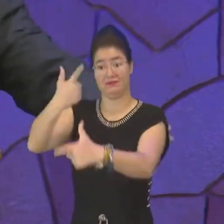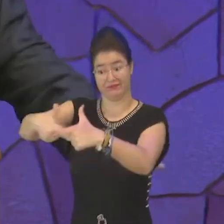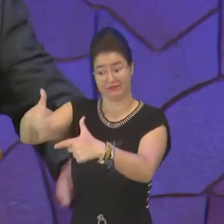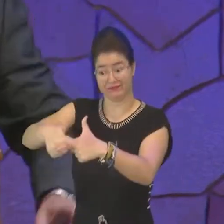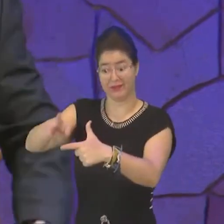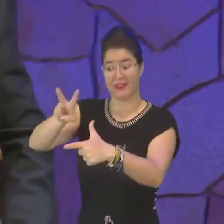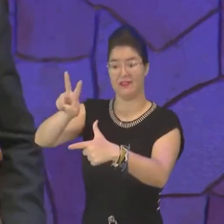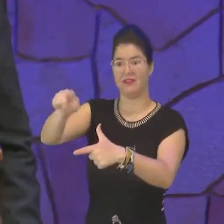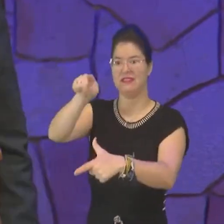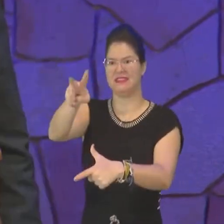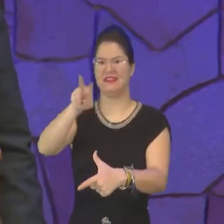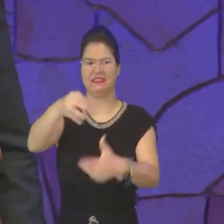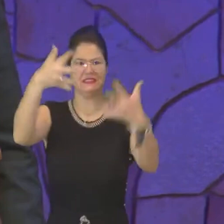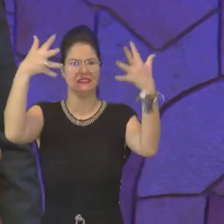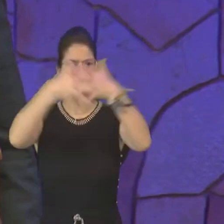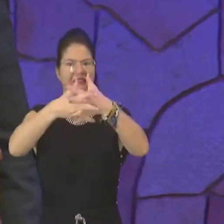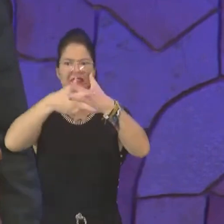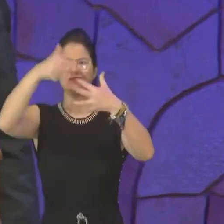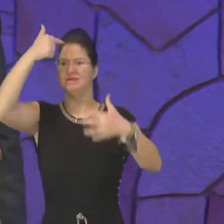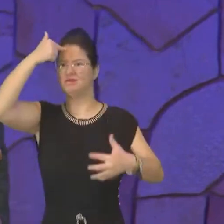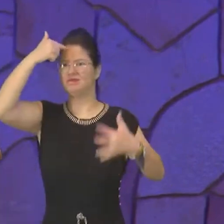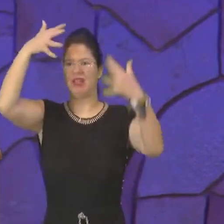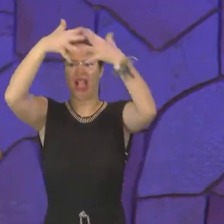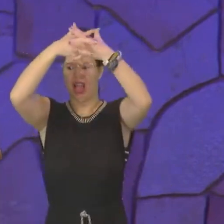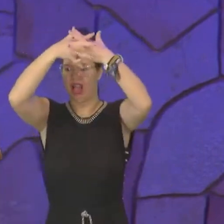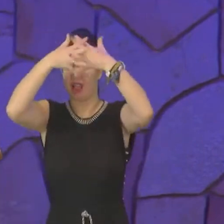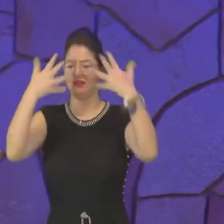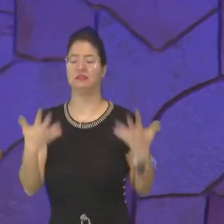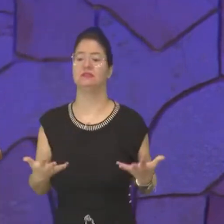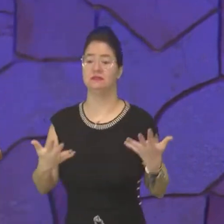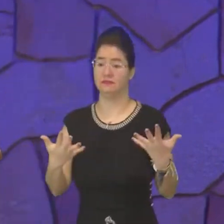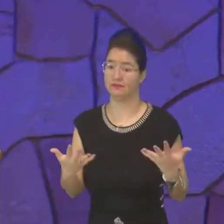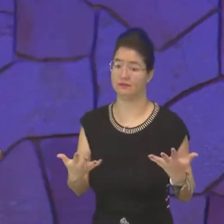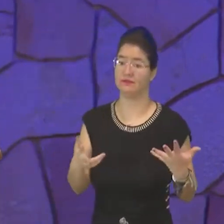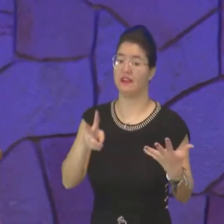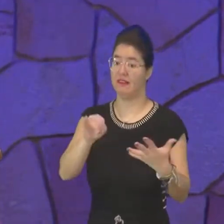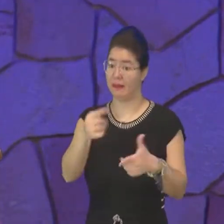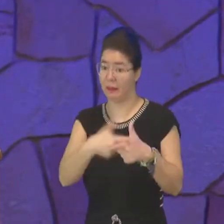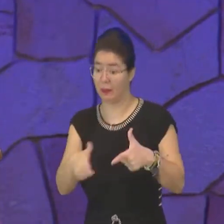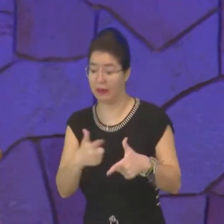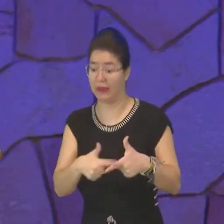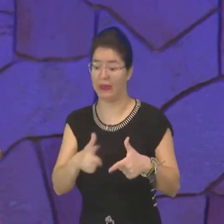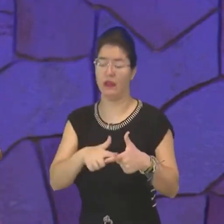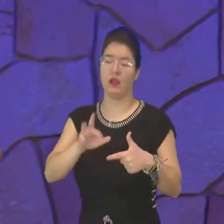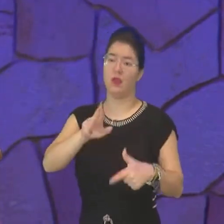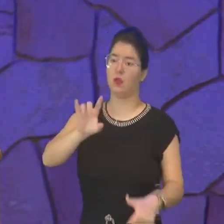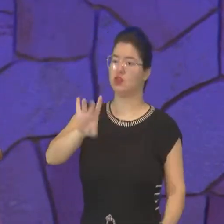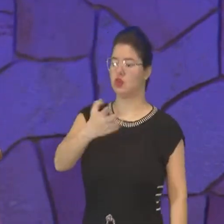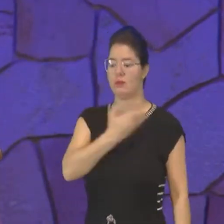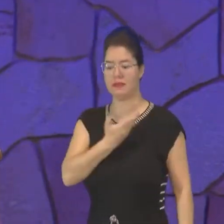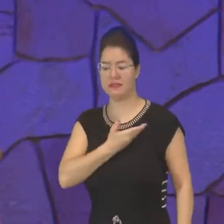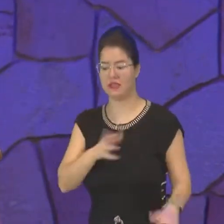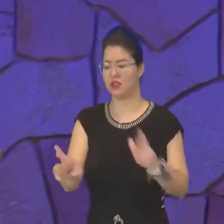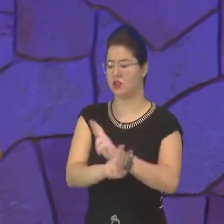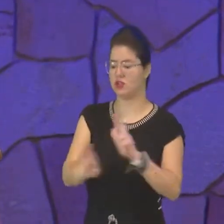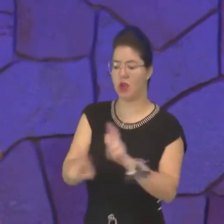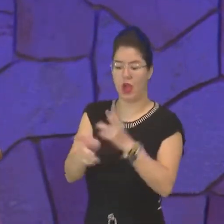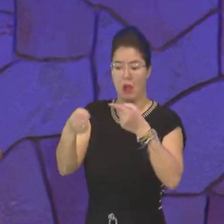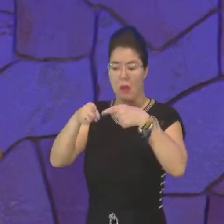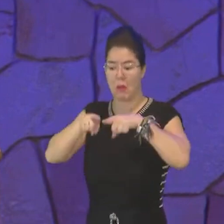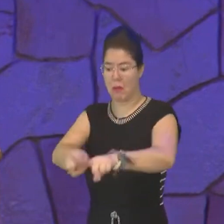te confundir. Ela pode ser aplicada não apenas às amizades, aos relacionamentos, às